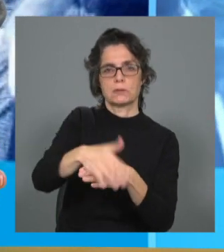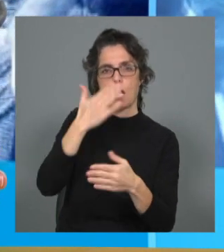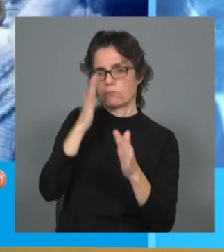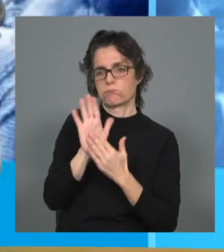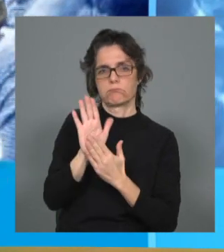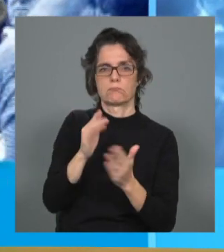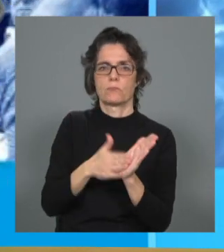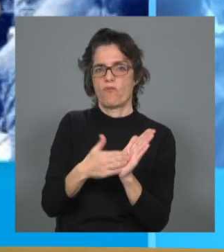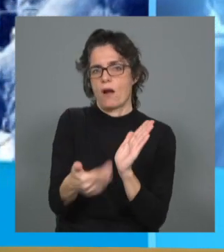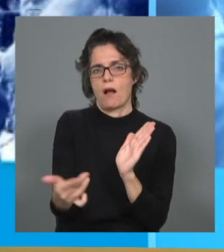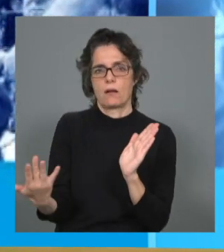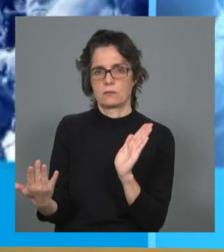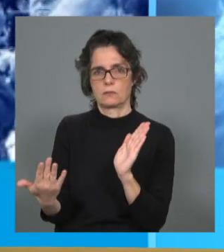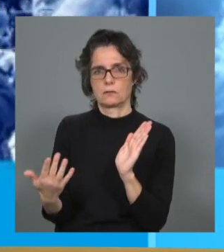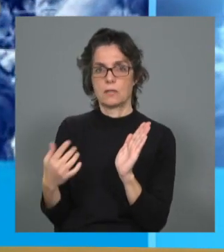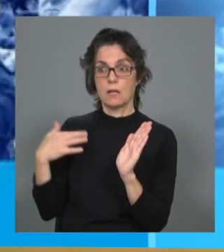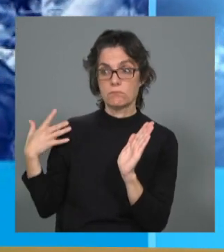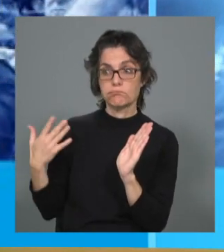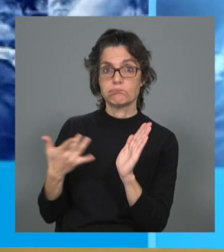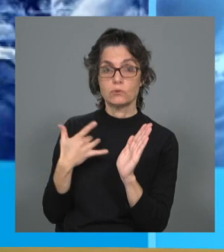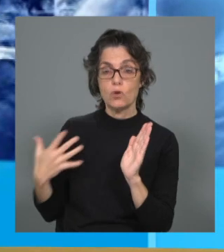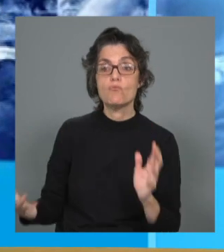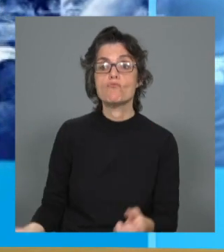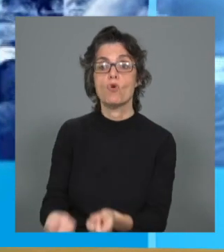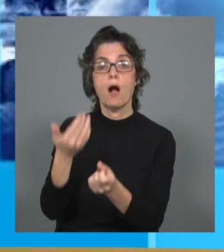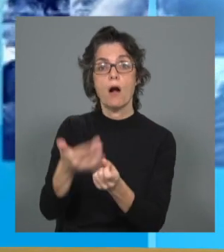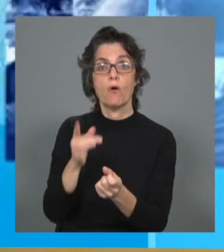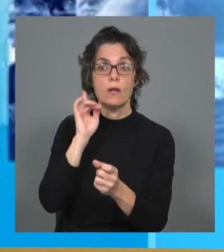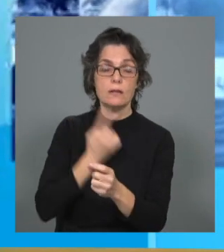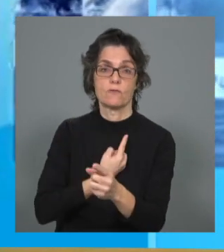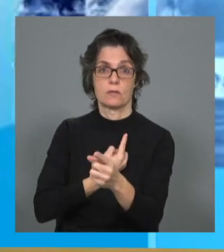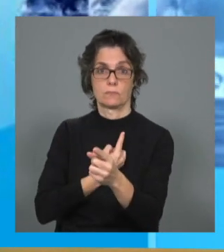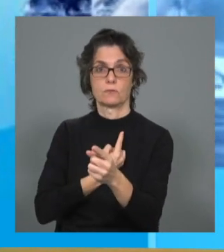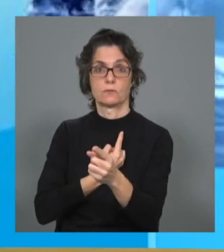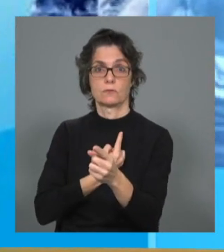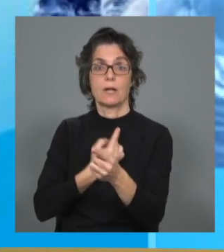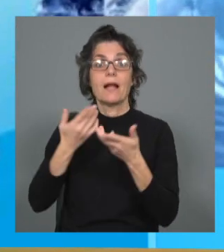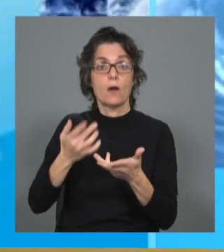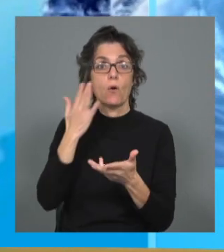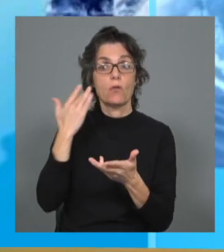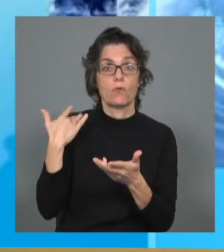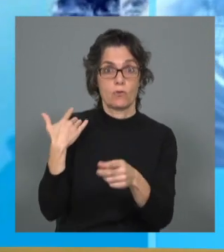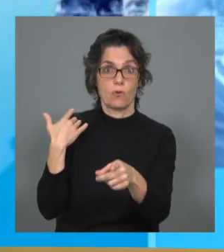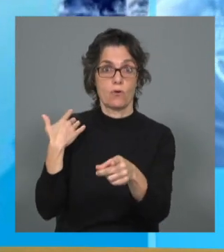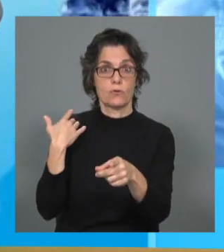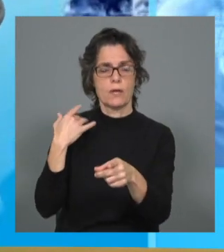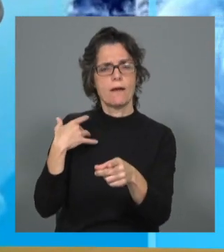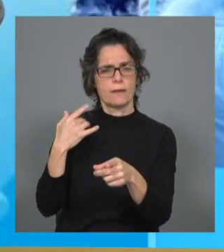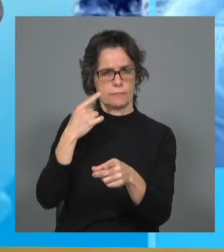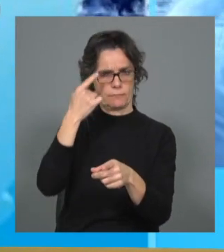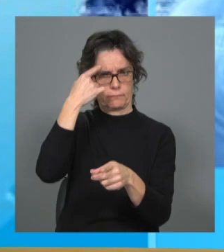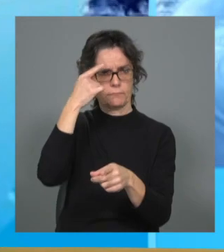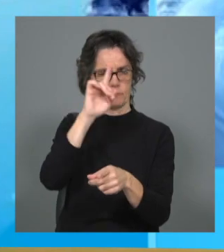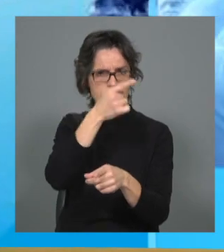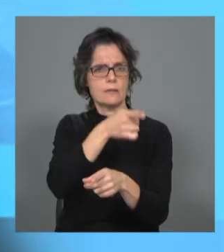meia, que precisa de ser recuperado agora. Aliás, António Costa, que é politicamente hábil, naquele sentido em que percebe o